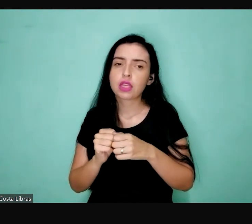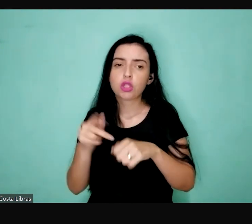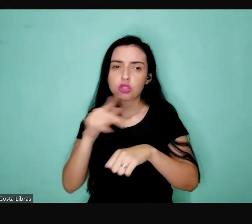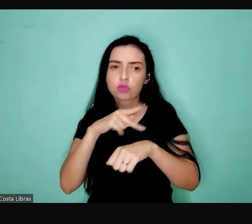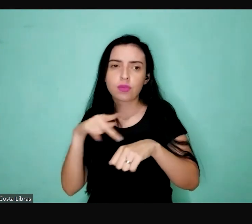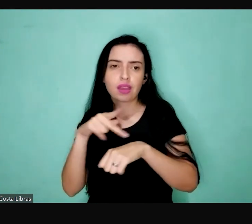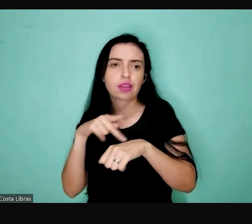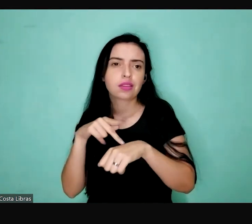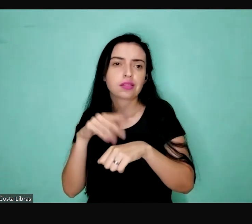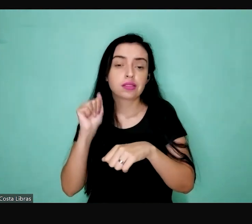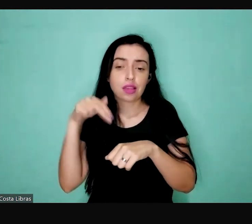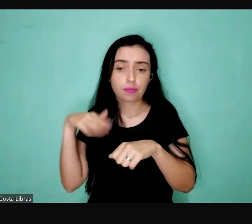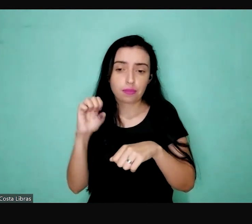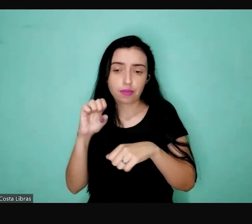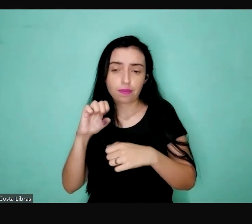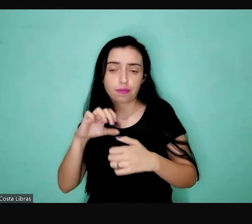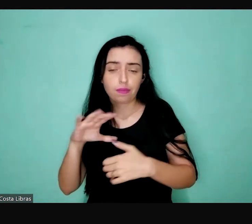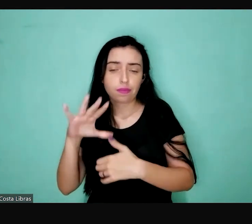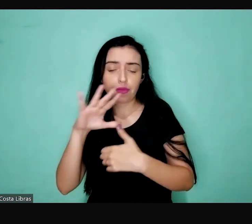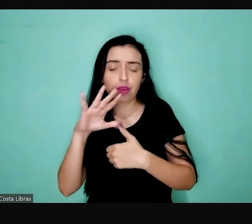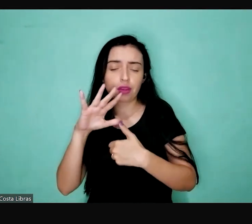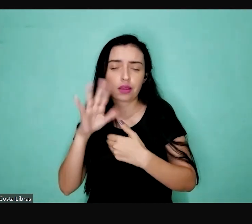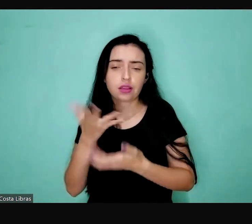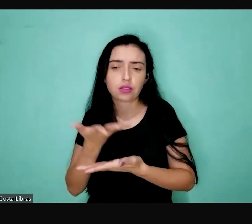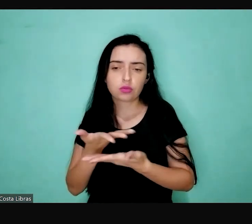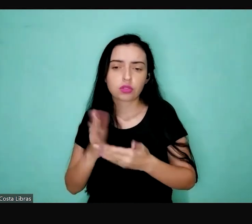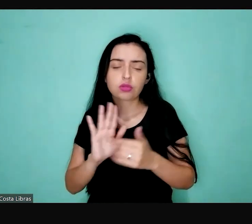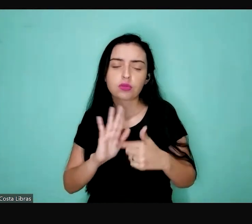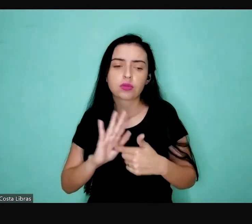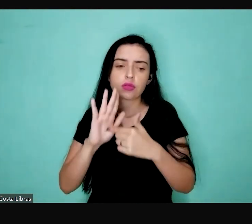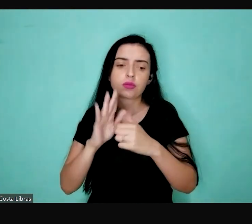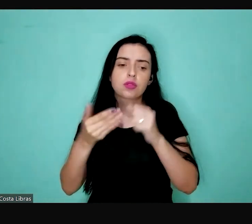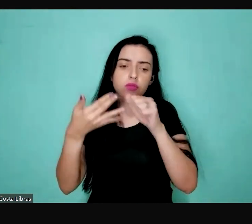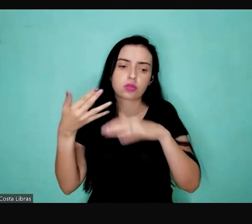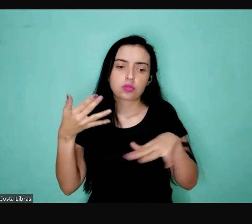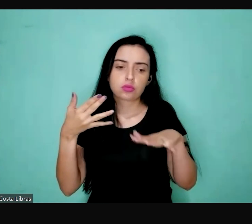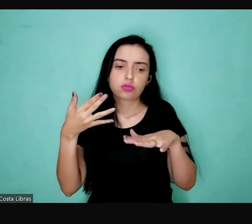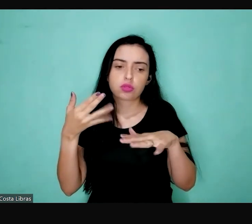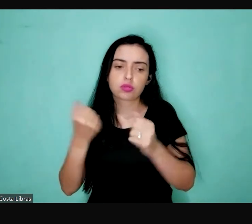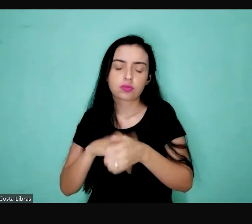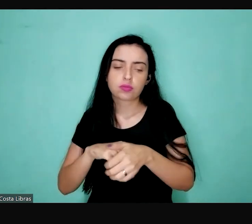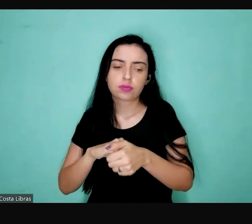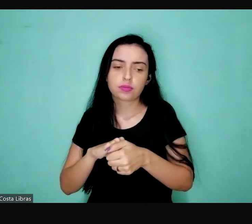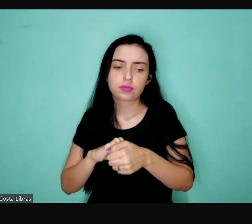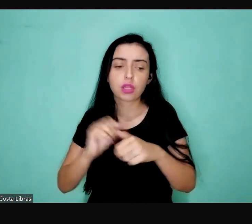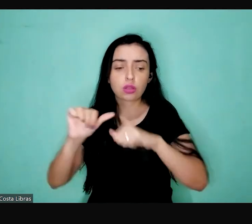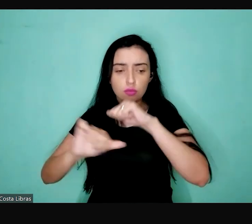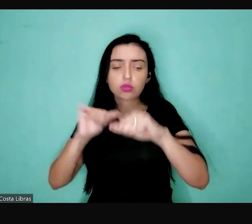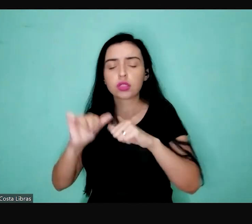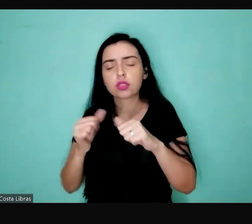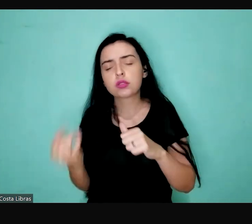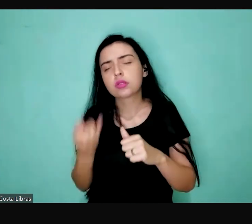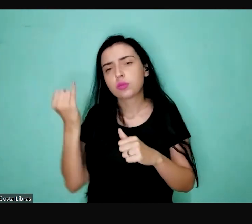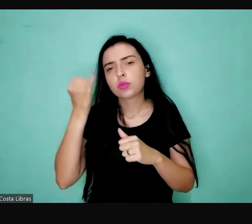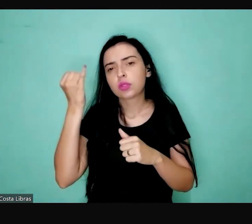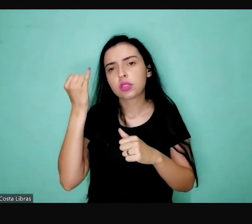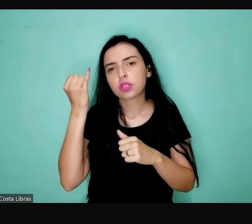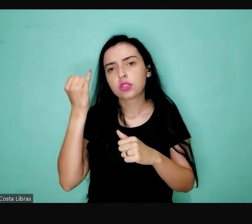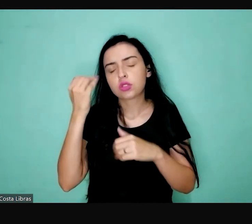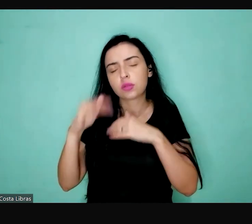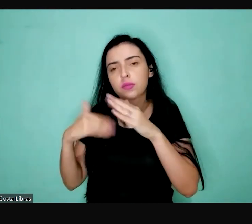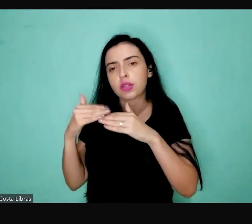a partir do pronunciamento da Suprema Corte. Mas houve uma mudança muito importante a partir